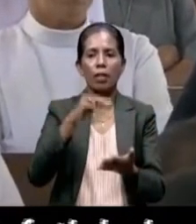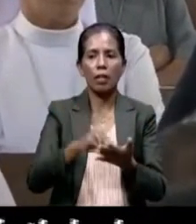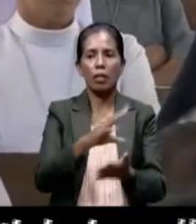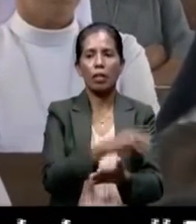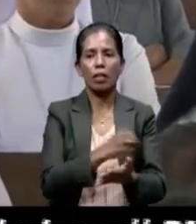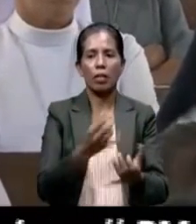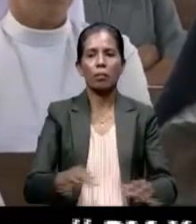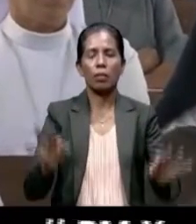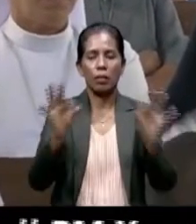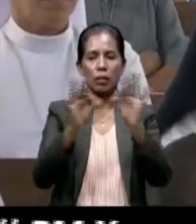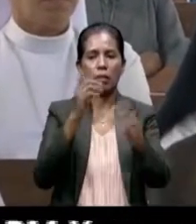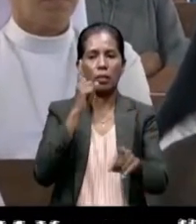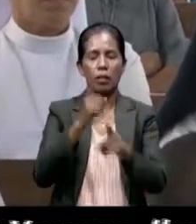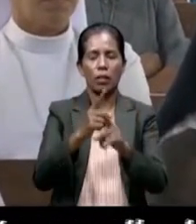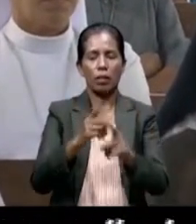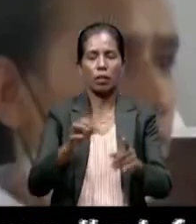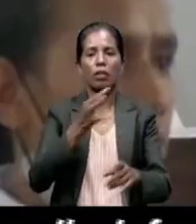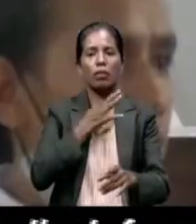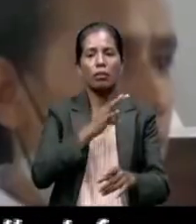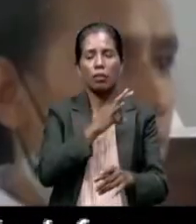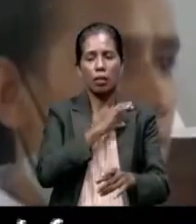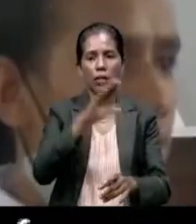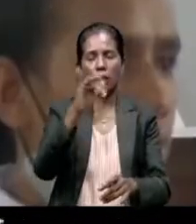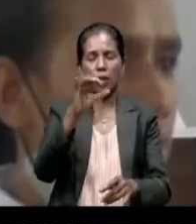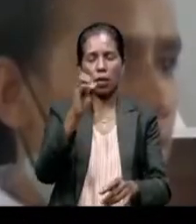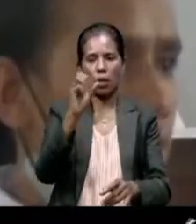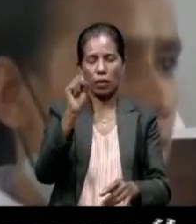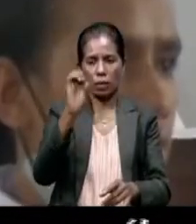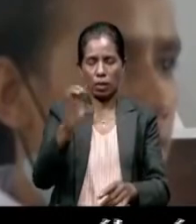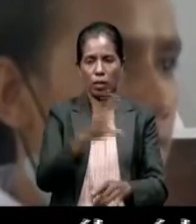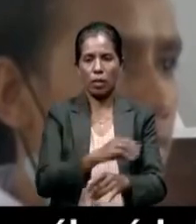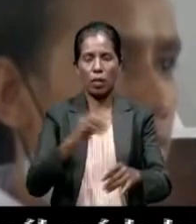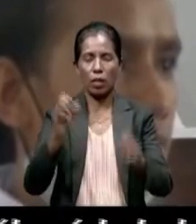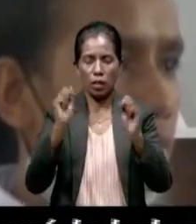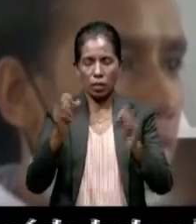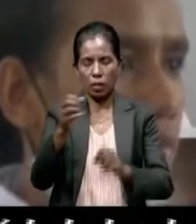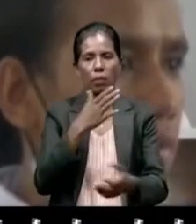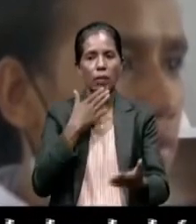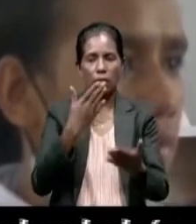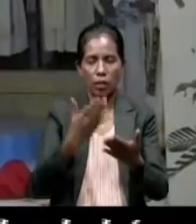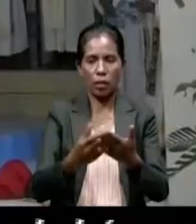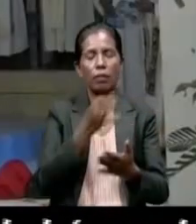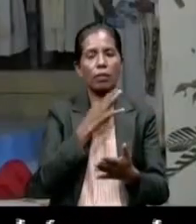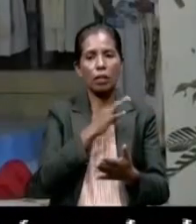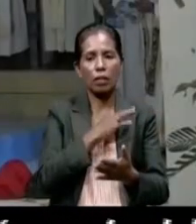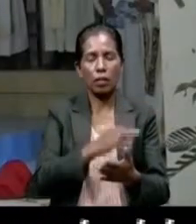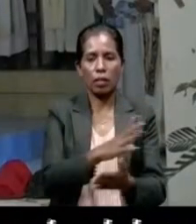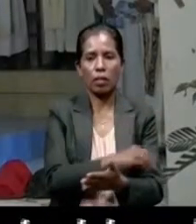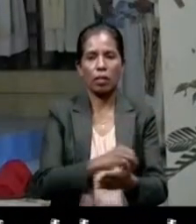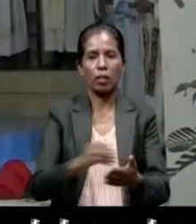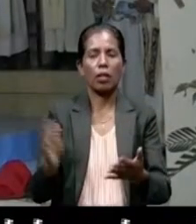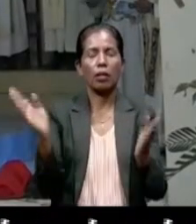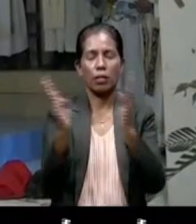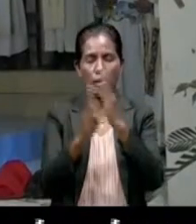ne importante tebes ba frater Josep Bile, nia vida religioso atu bele fiel lutan frater nia vocação, hodisai